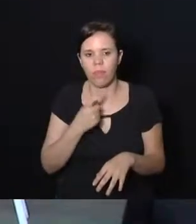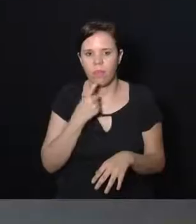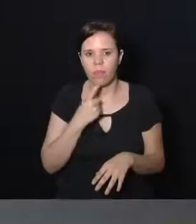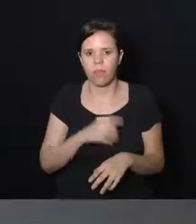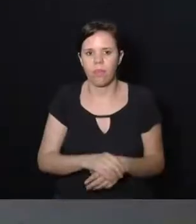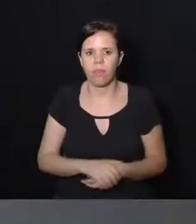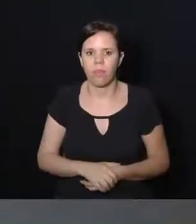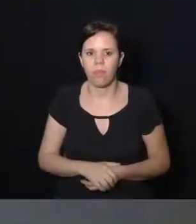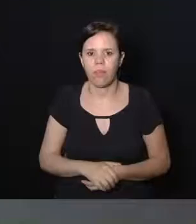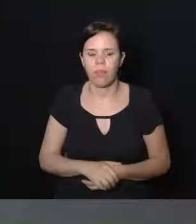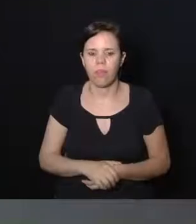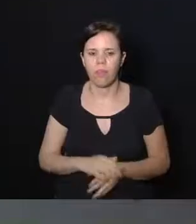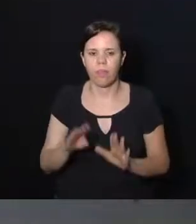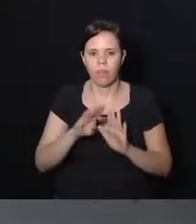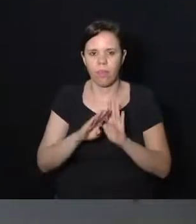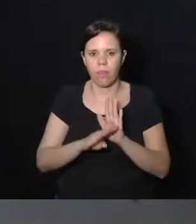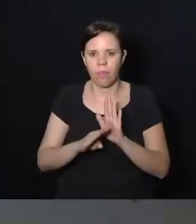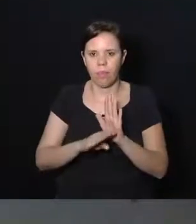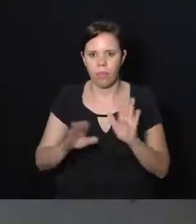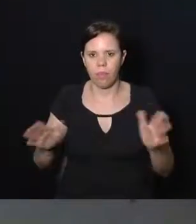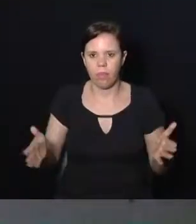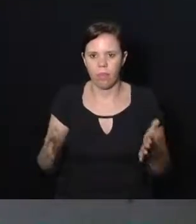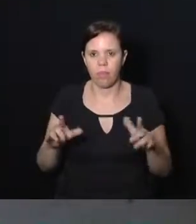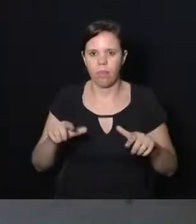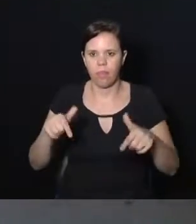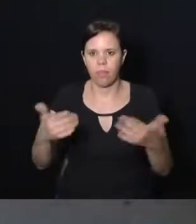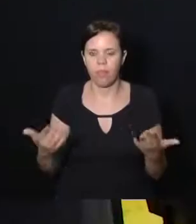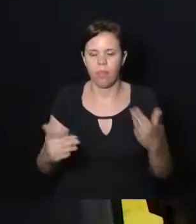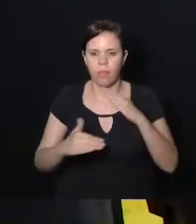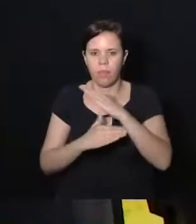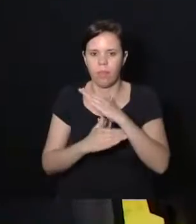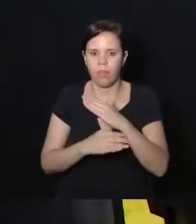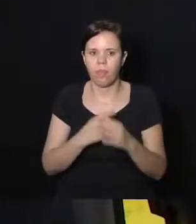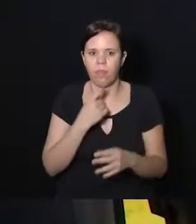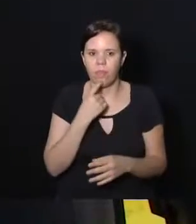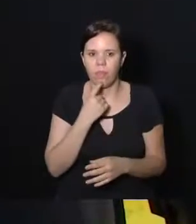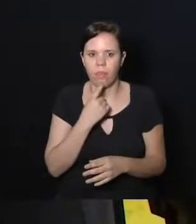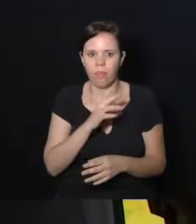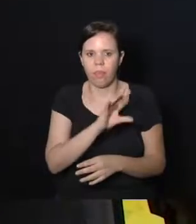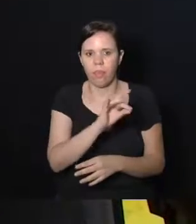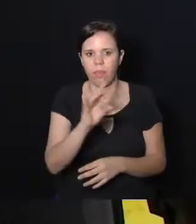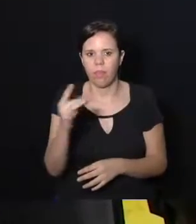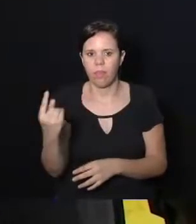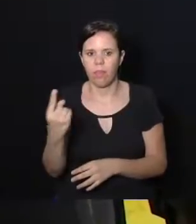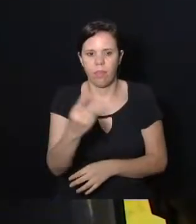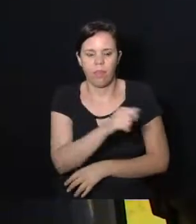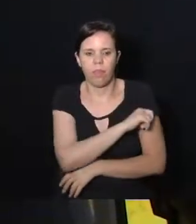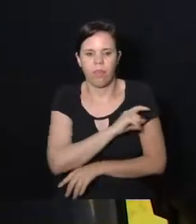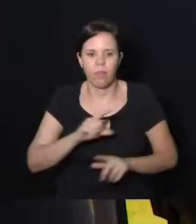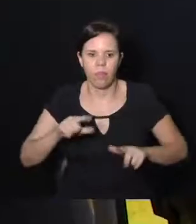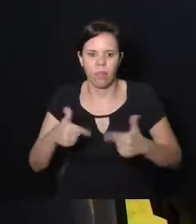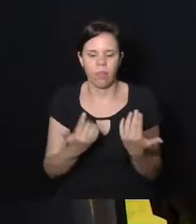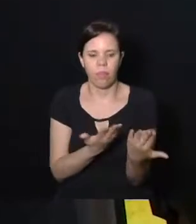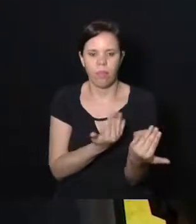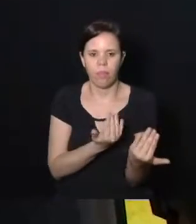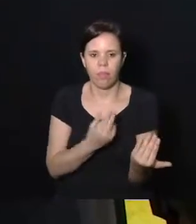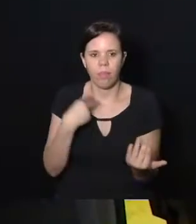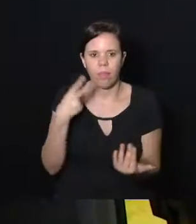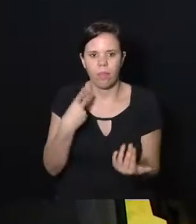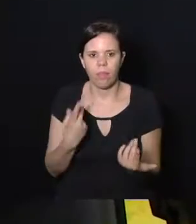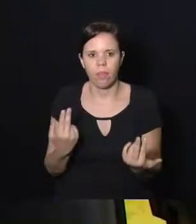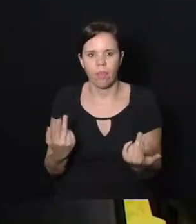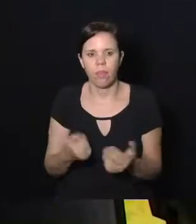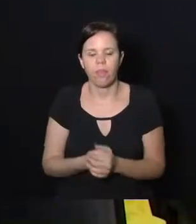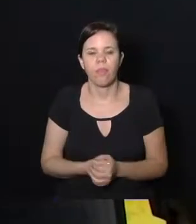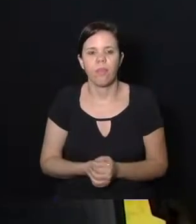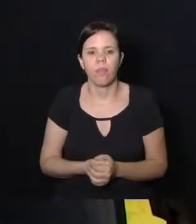Campinas. O programa é uma iniciativa da Câmara Municipal, onde cada estudante atua como jovem vereador. O